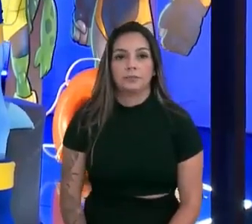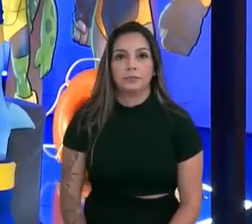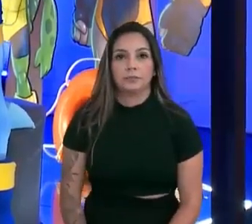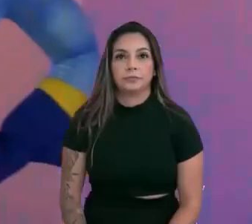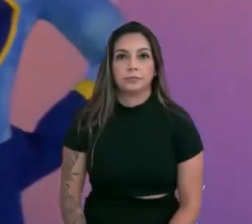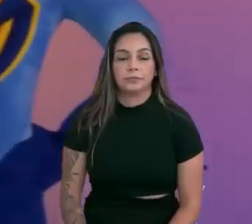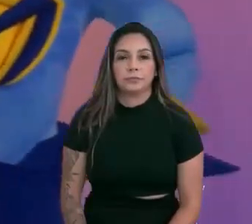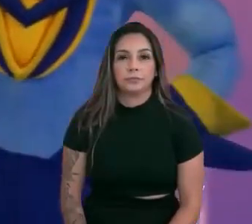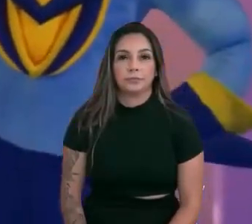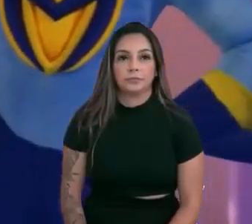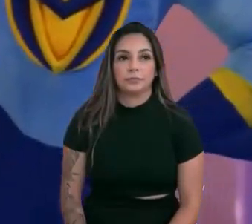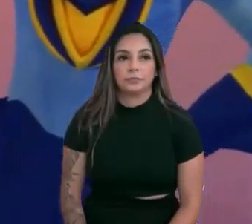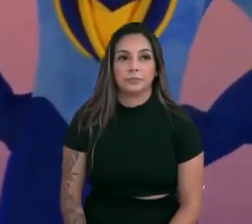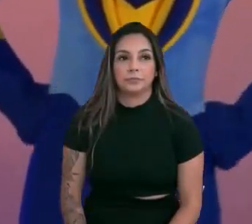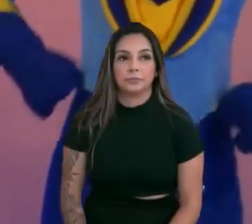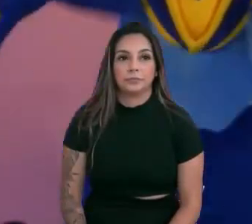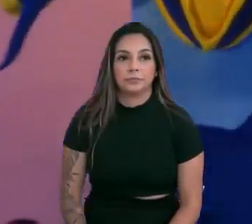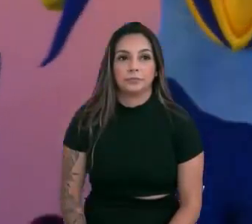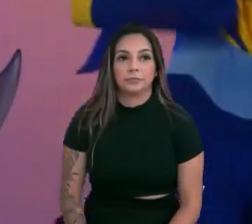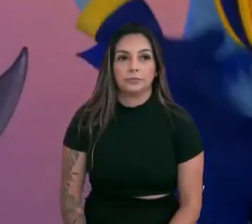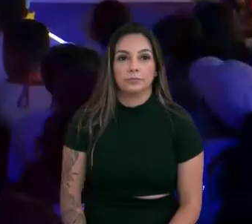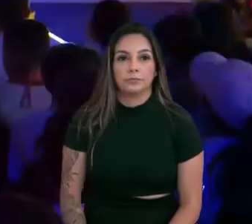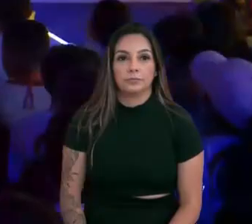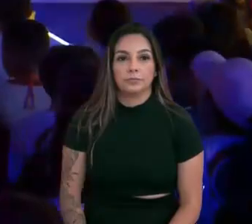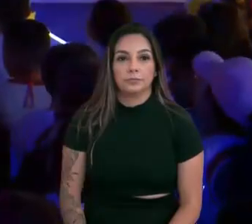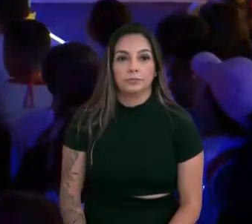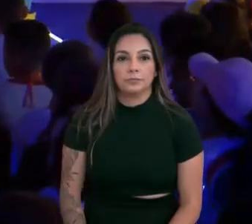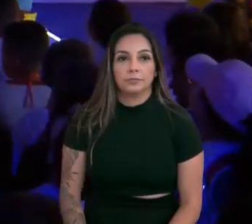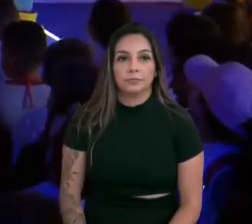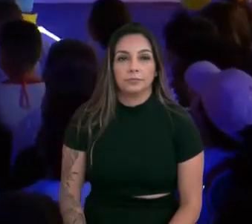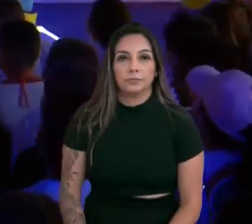Muito bem. Tem que estar de quê?